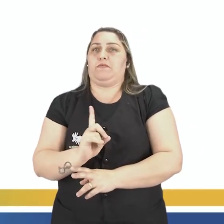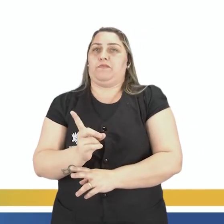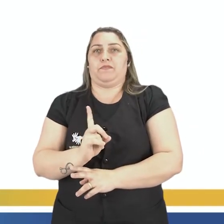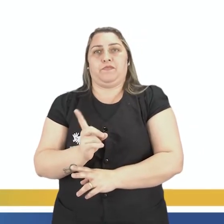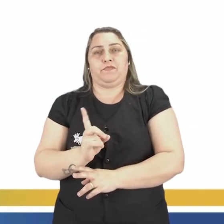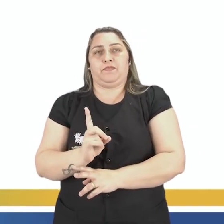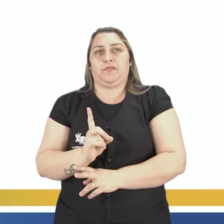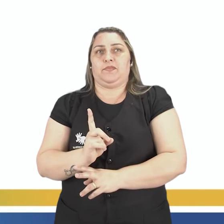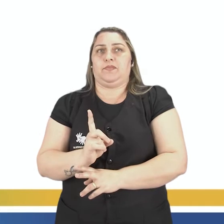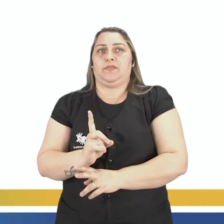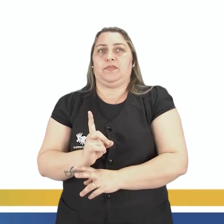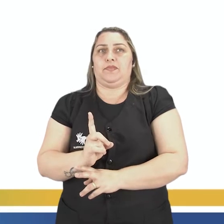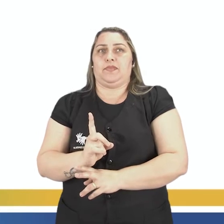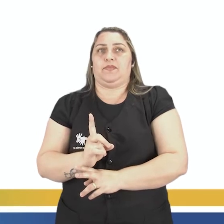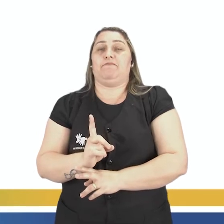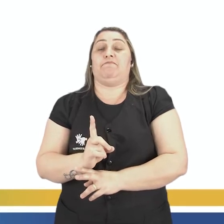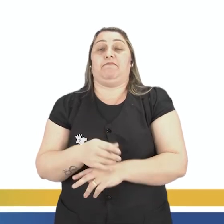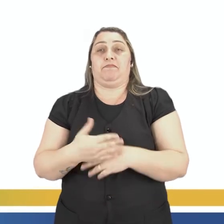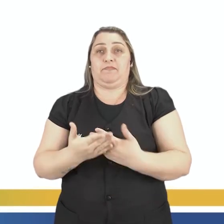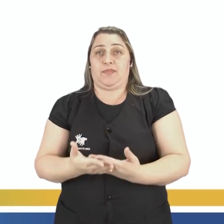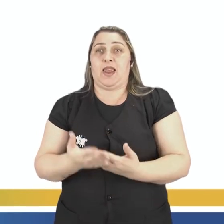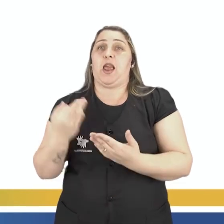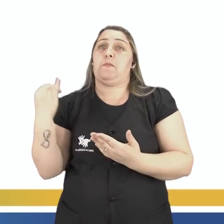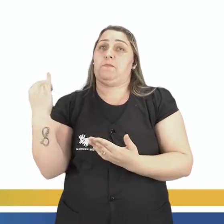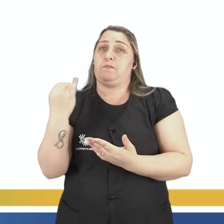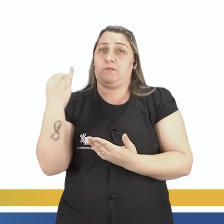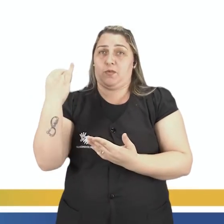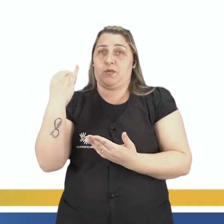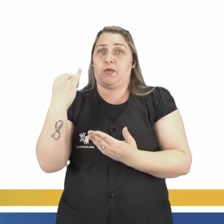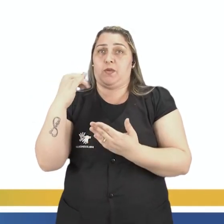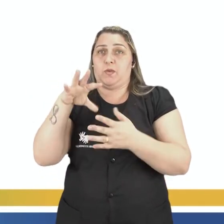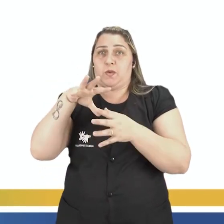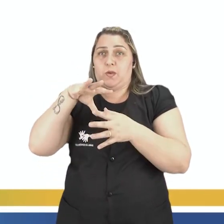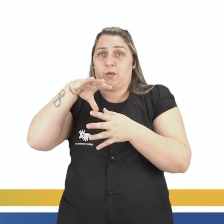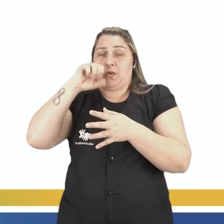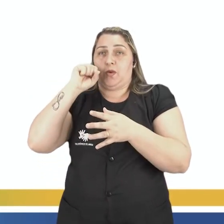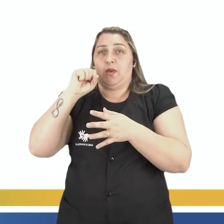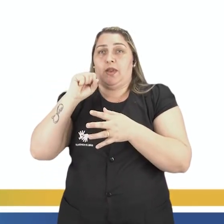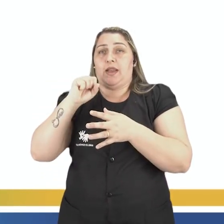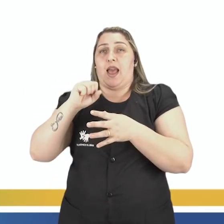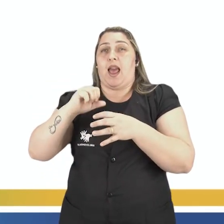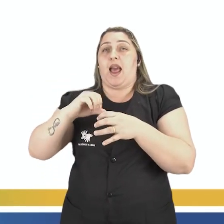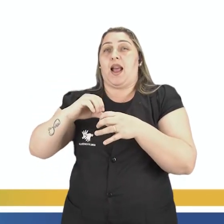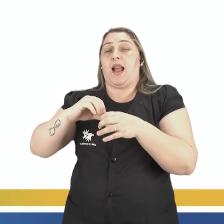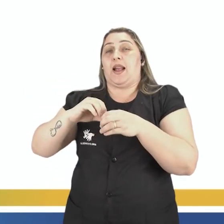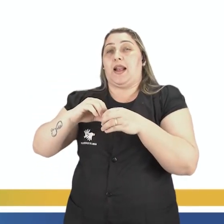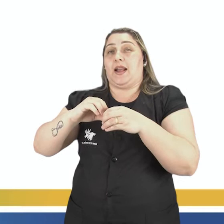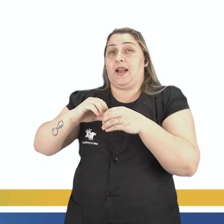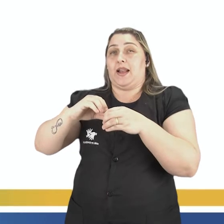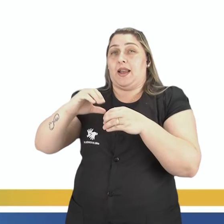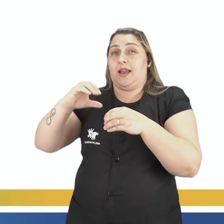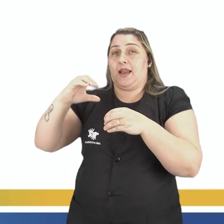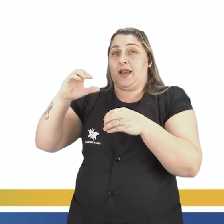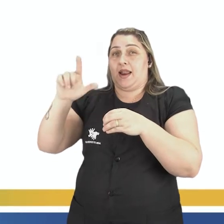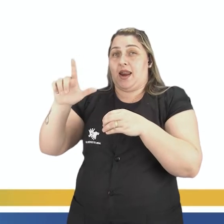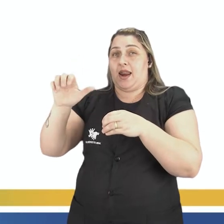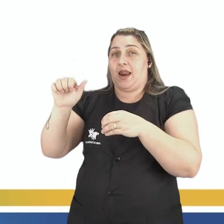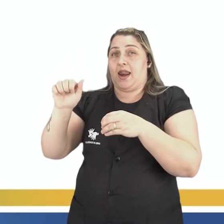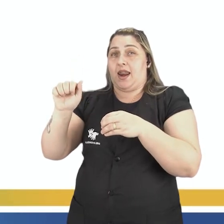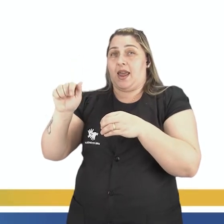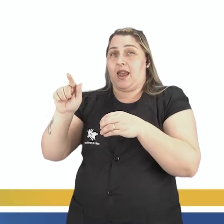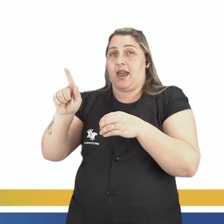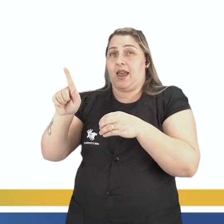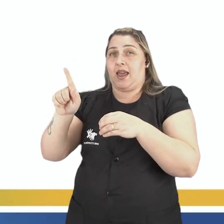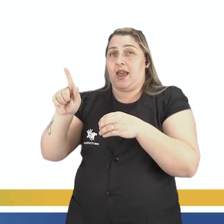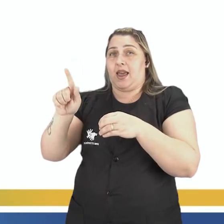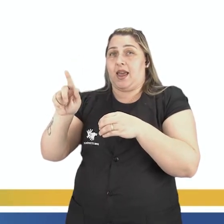Então, o que são as lágrimas? As lágrimas, elas são secretadas pelas glândulas lagrimais. Onde que ficam as glândulas